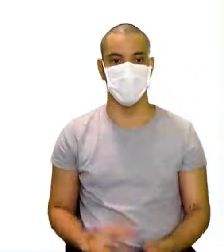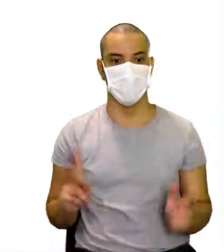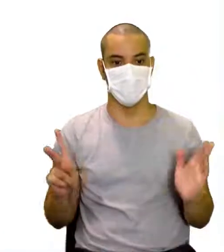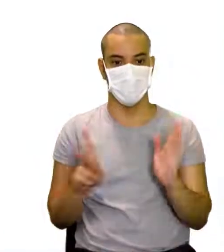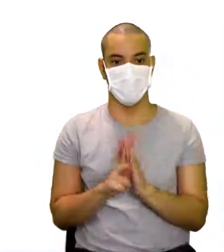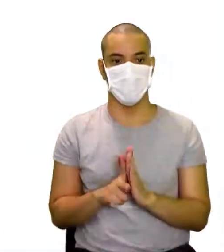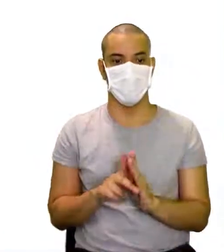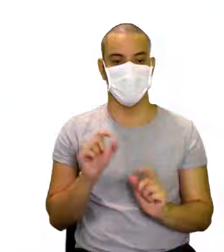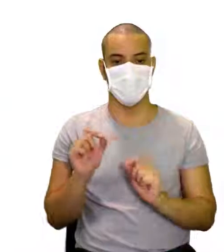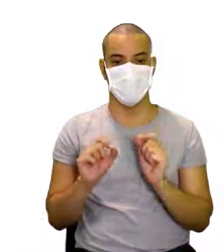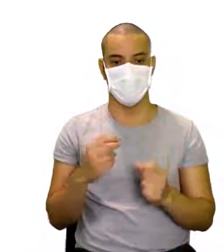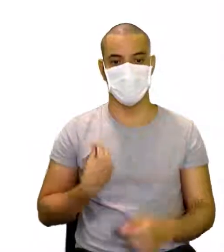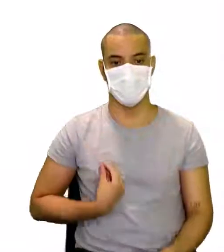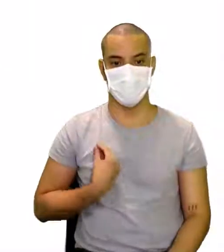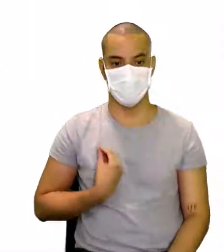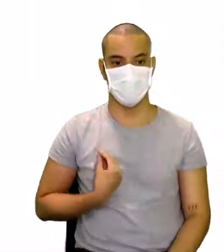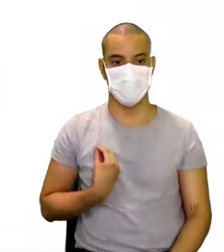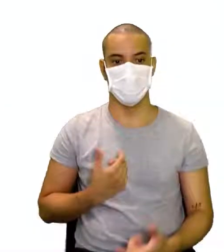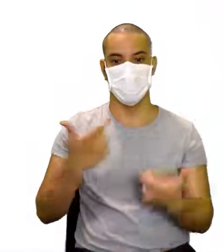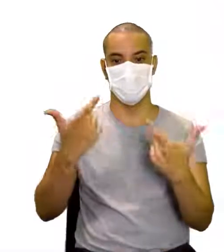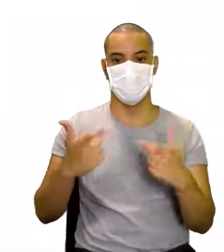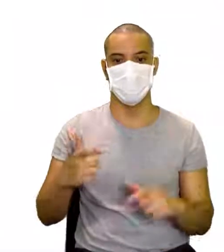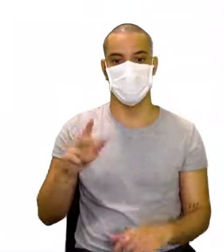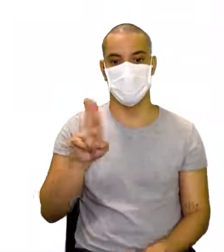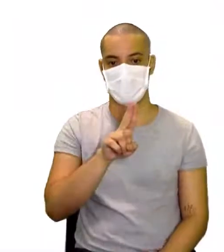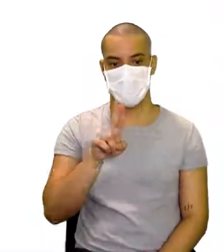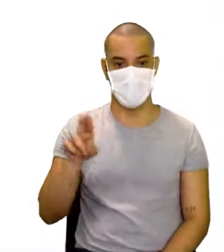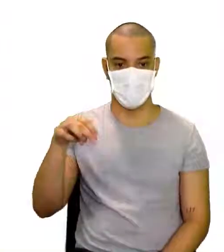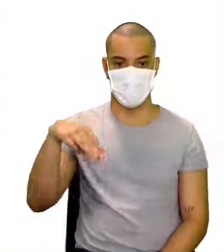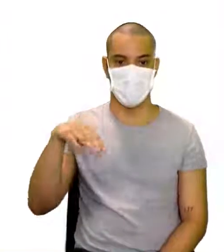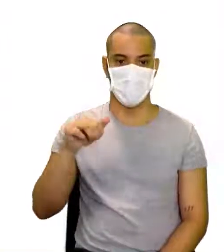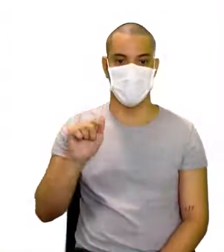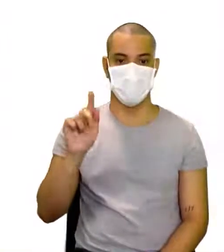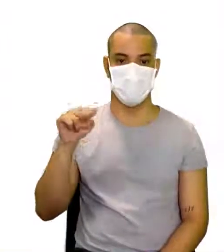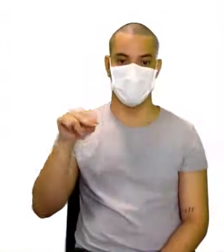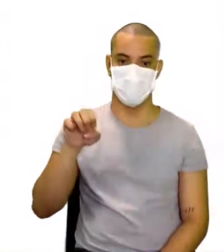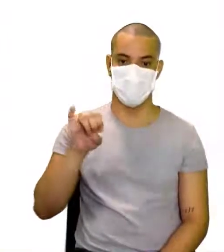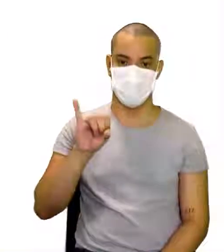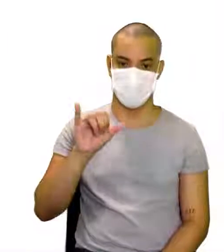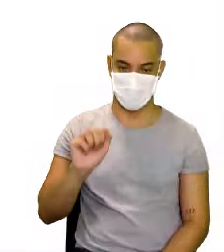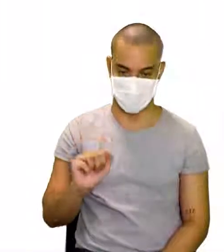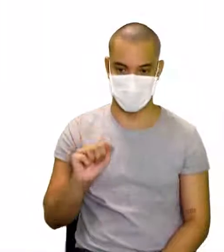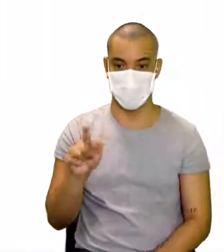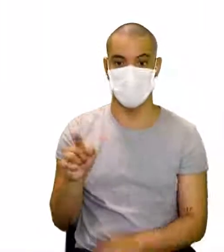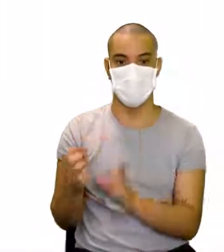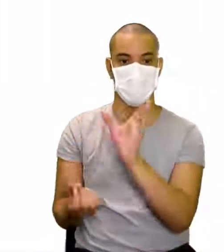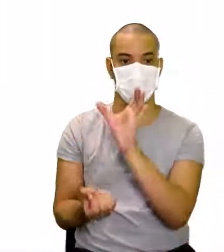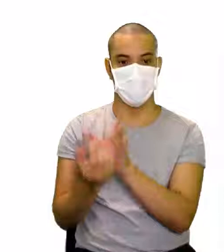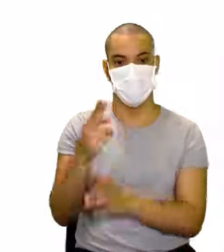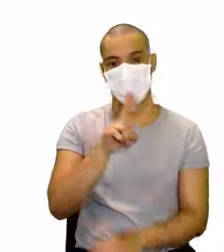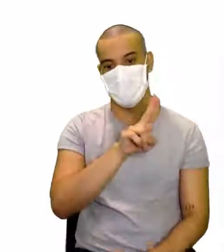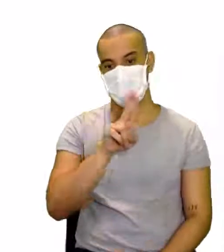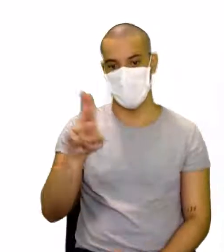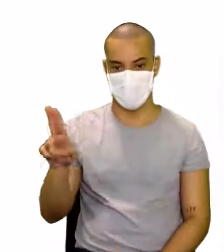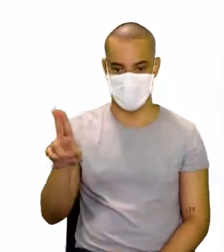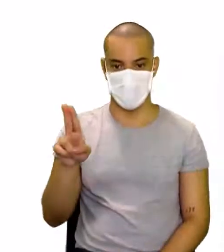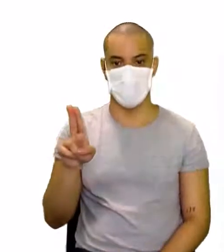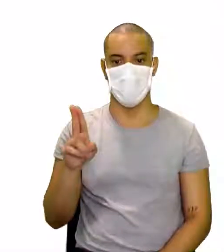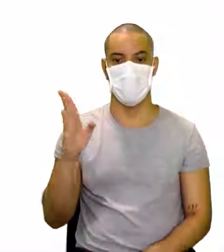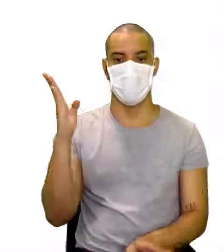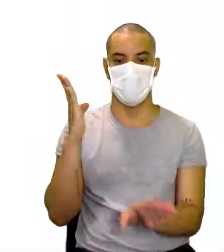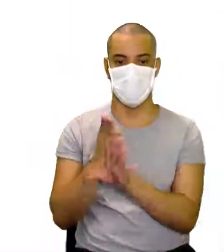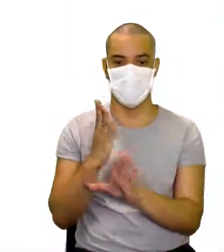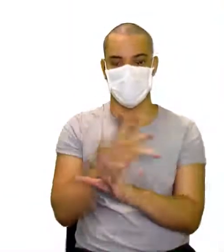propriedade de corpos presentes numa região denominada magnésia, e daí surgiu o nome da propriedade